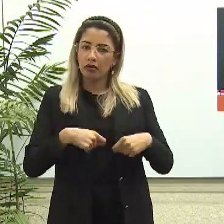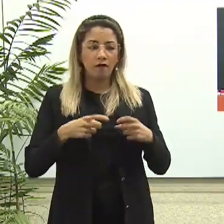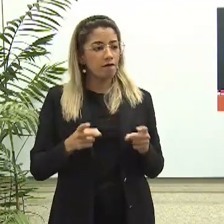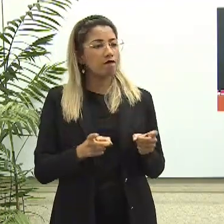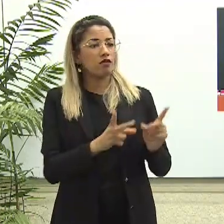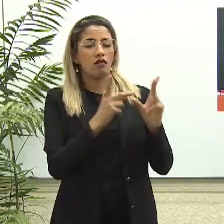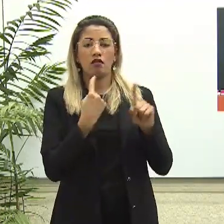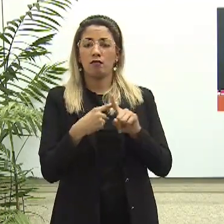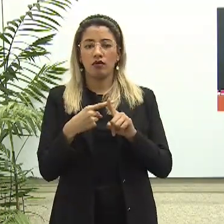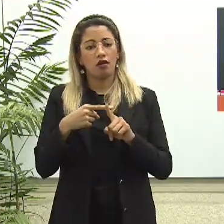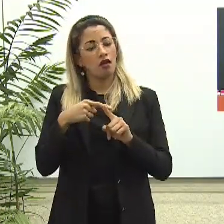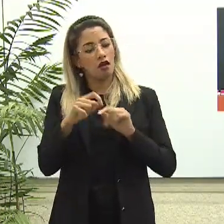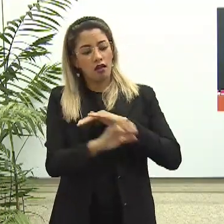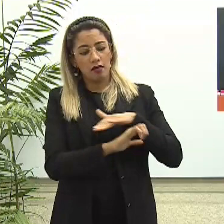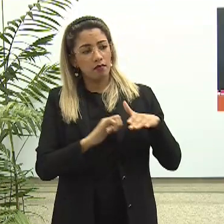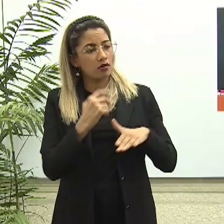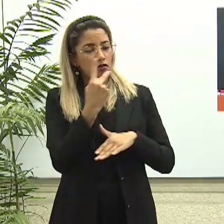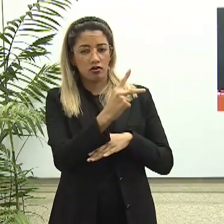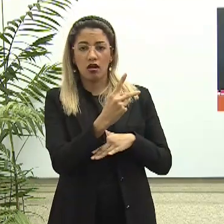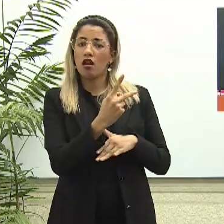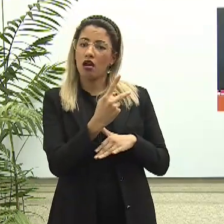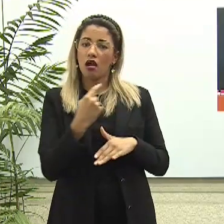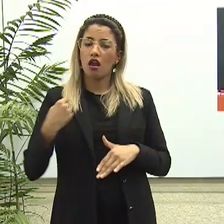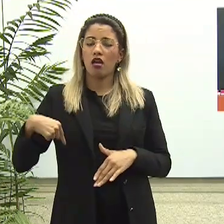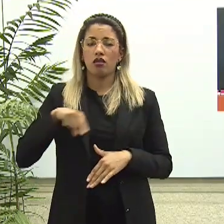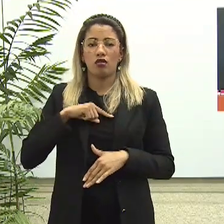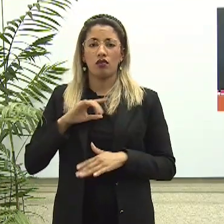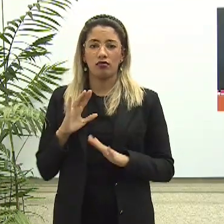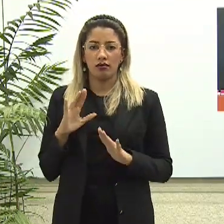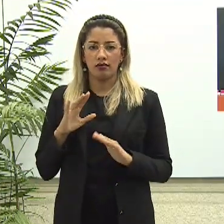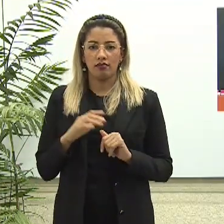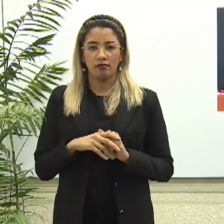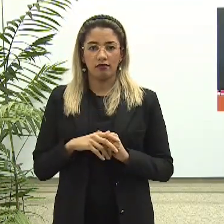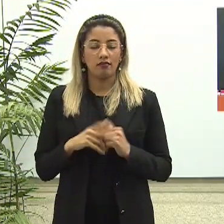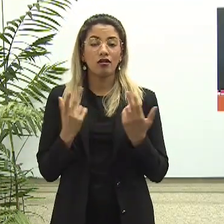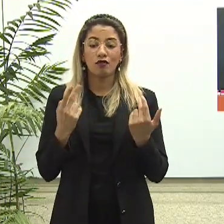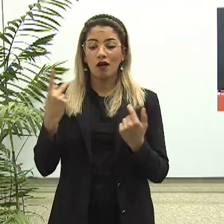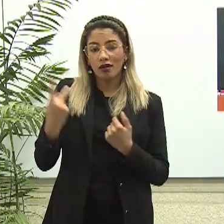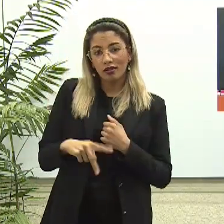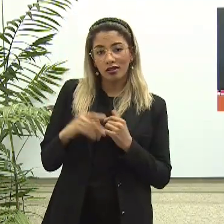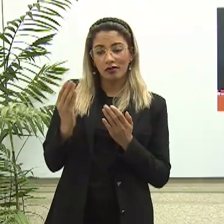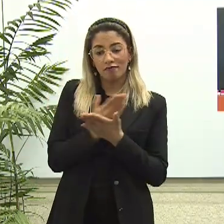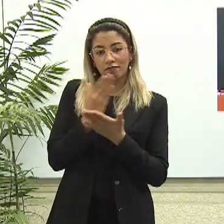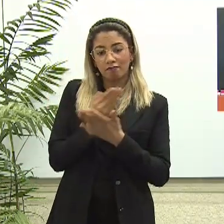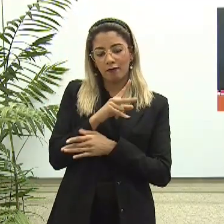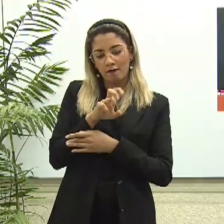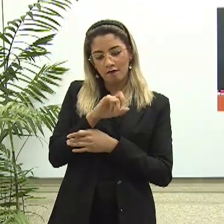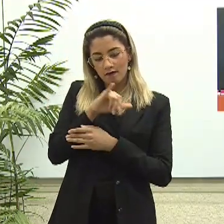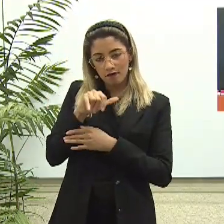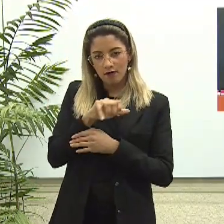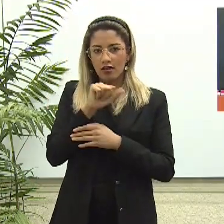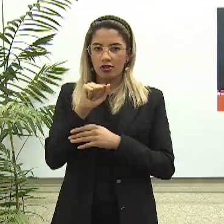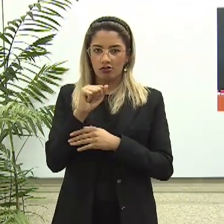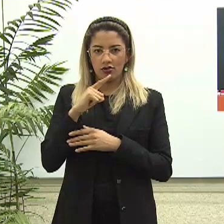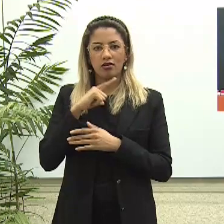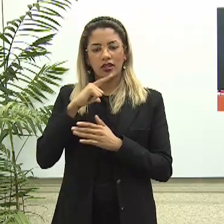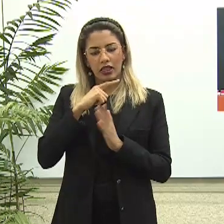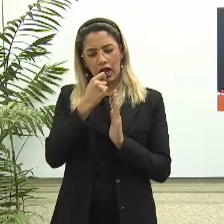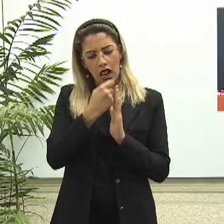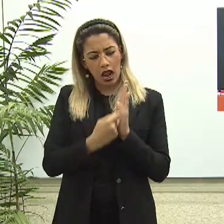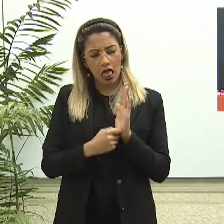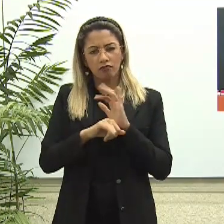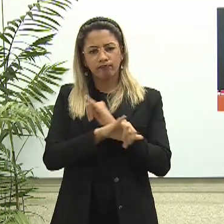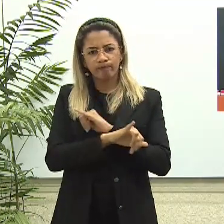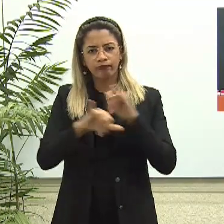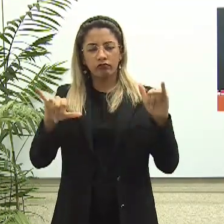ser nossa isso aqui no Brasil a revista Veja estamparia na primeira missão autoritária mas nos